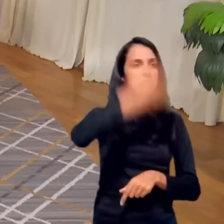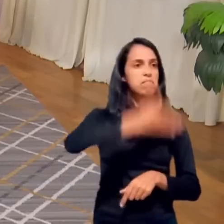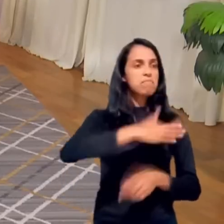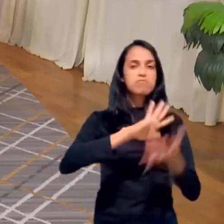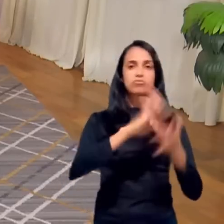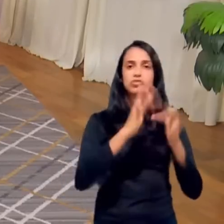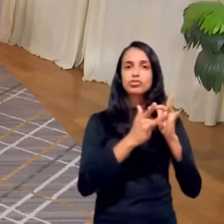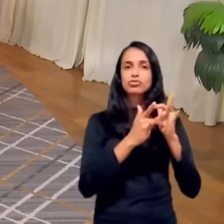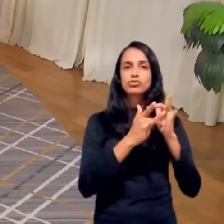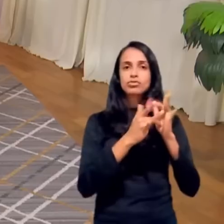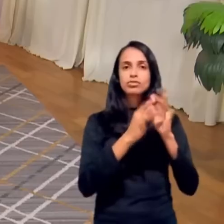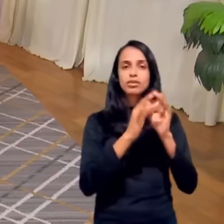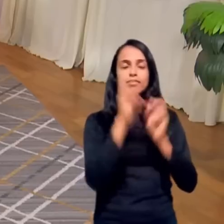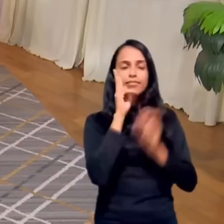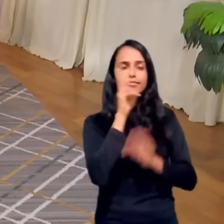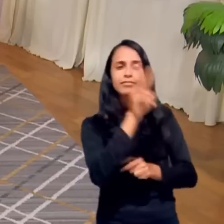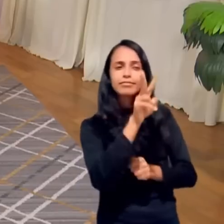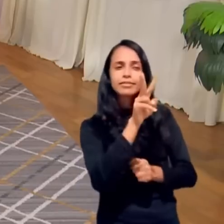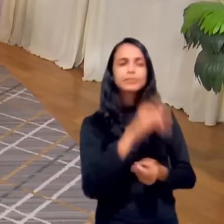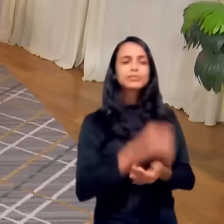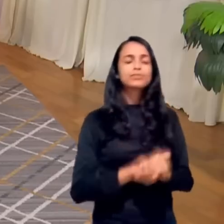E quando aquela manhã raiou,